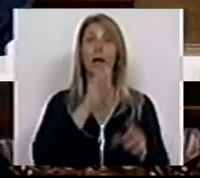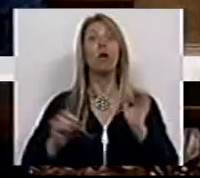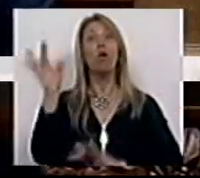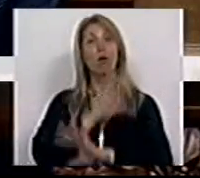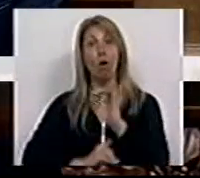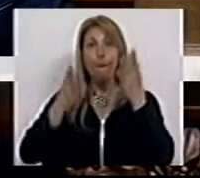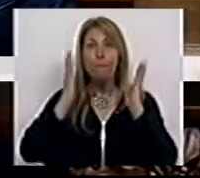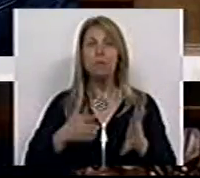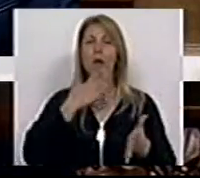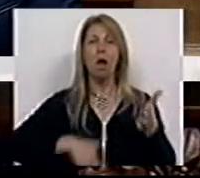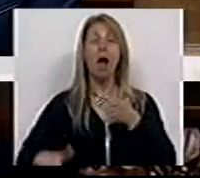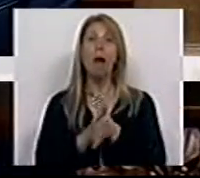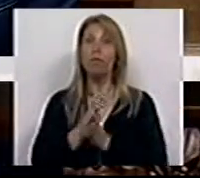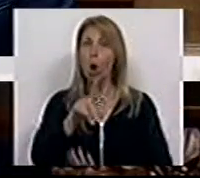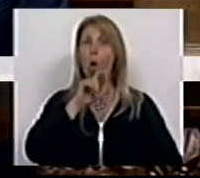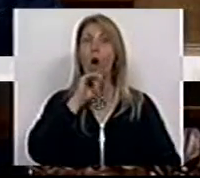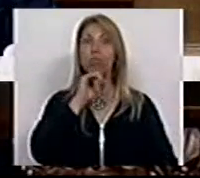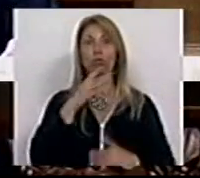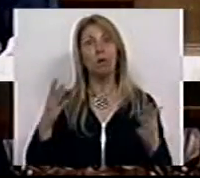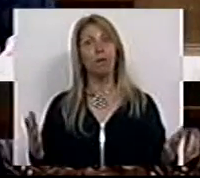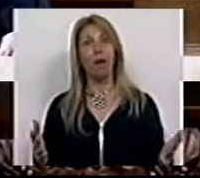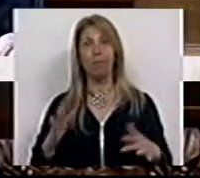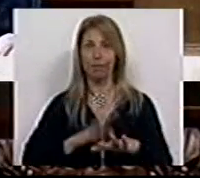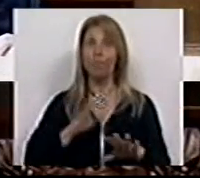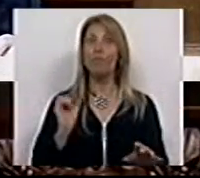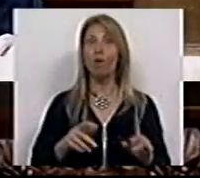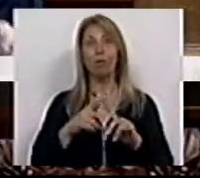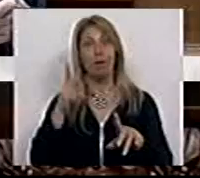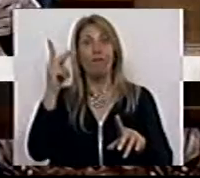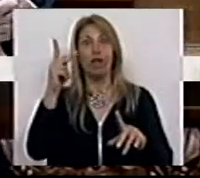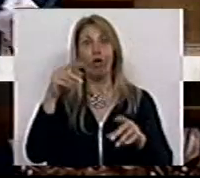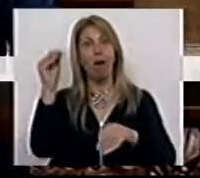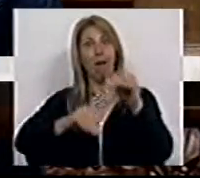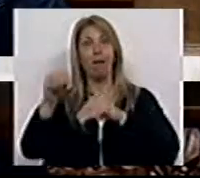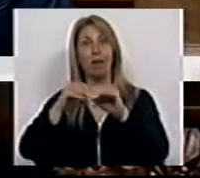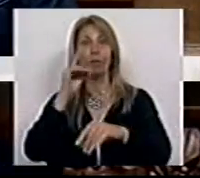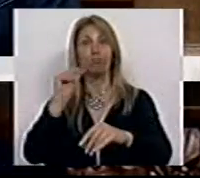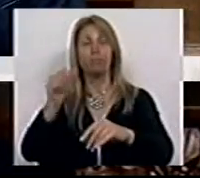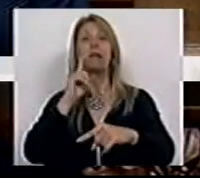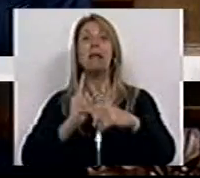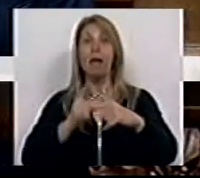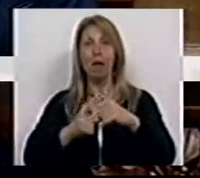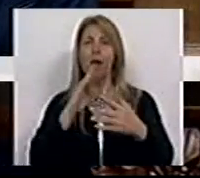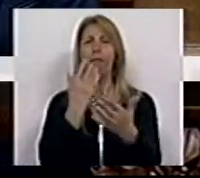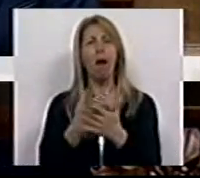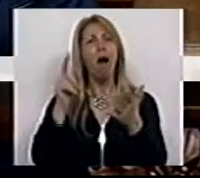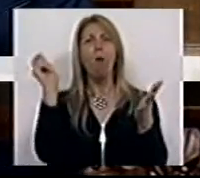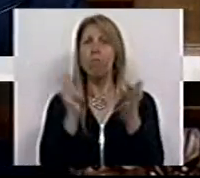Europa tem de aproveitar a oportunidade entreaberta pela vitória do Syriza, colocar um ponto final na